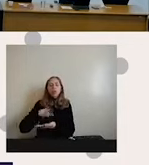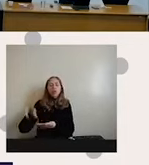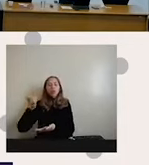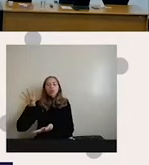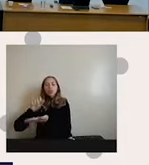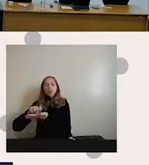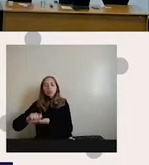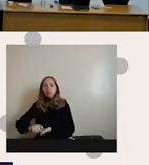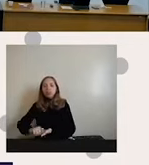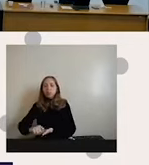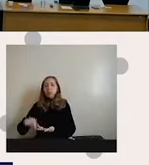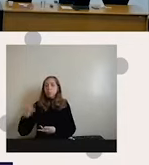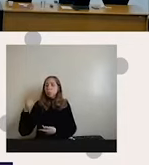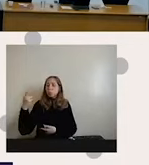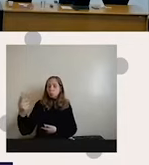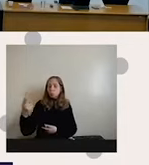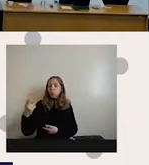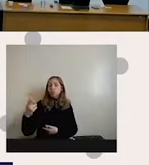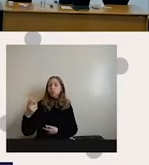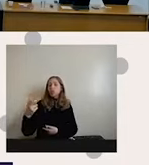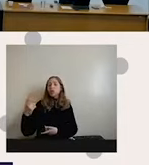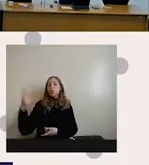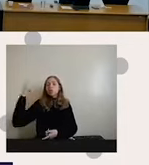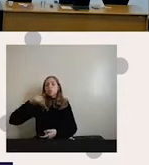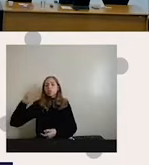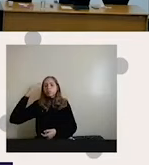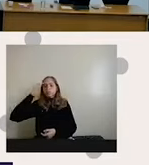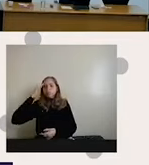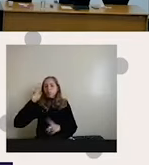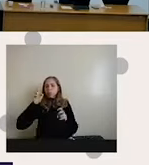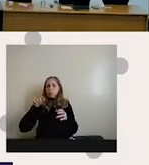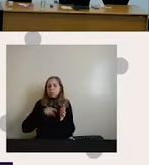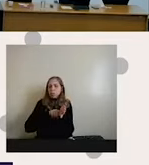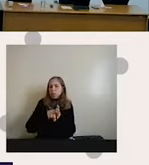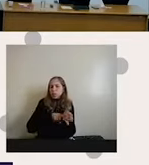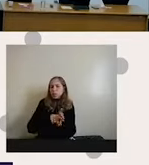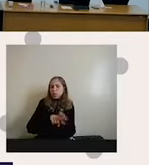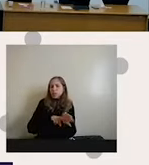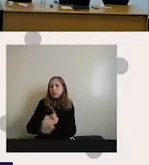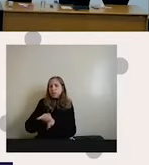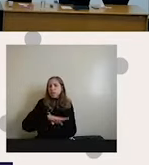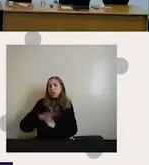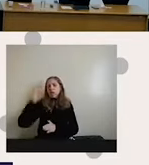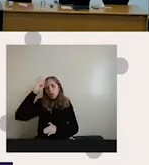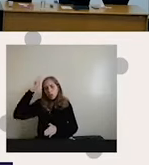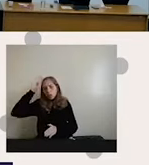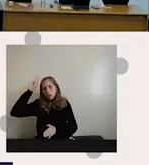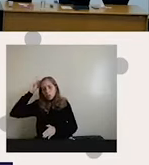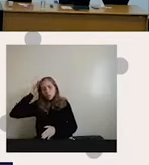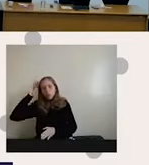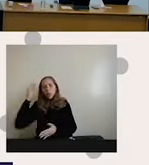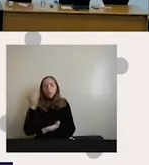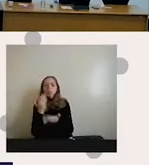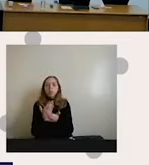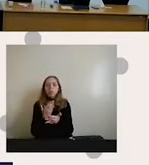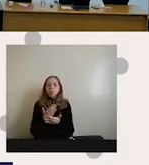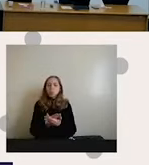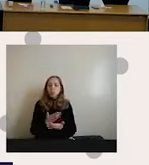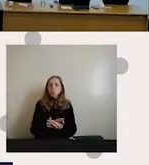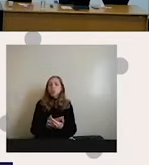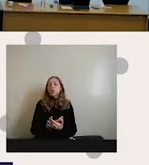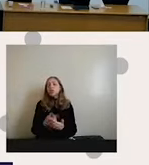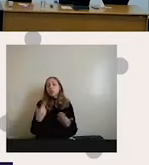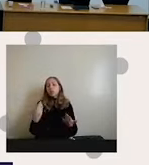levantamentos são confrontados com pesquisas acadêmicas de natureza epidemiológica ou estudos de caso, né? Então, o próprio